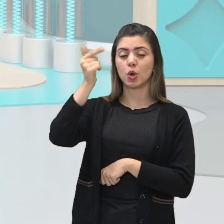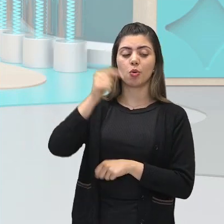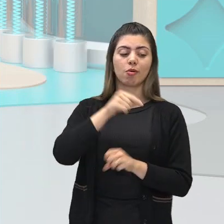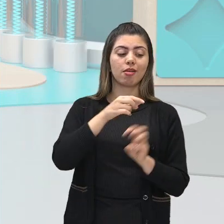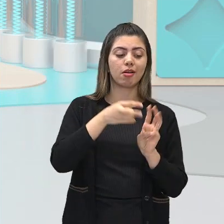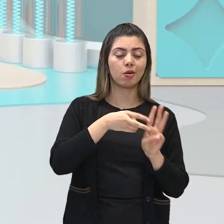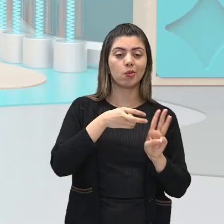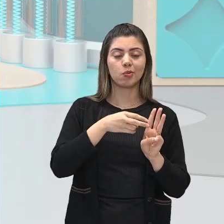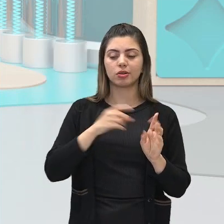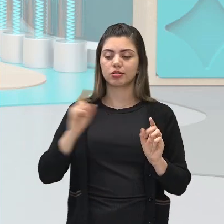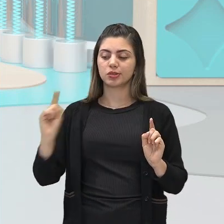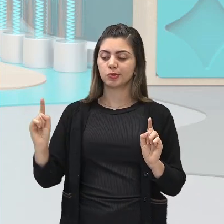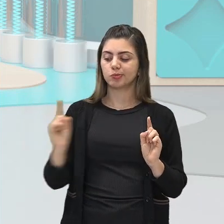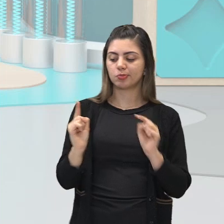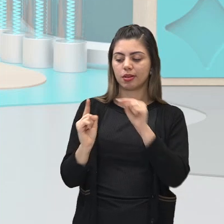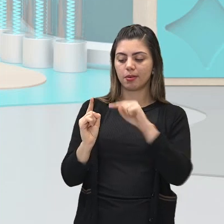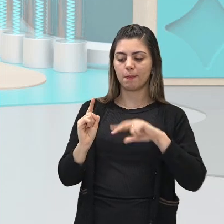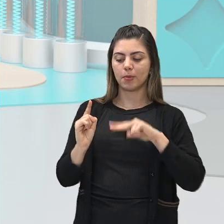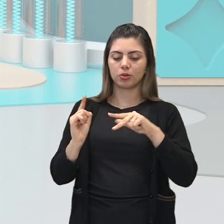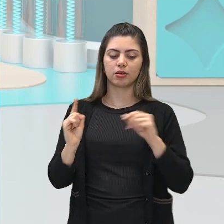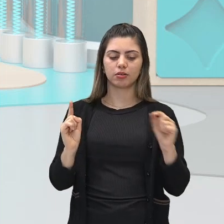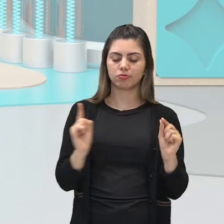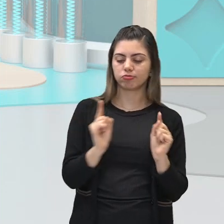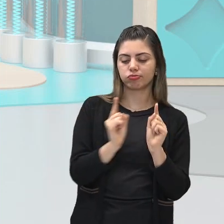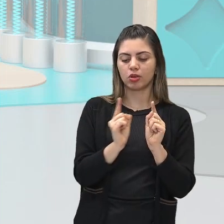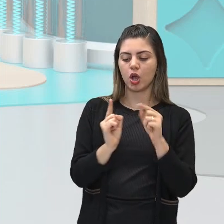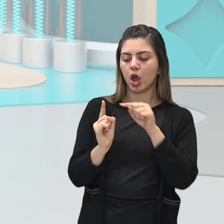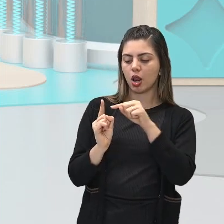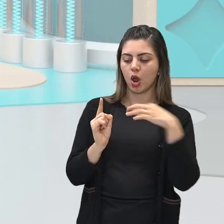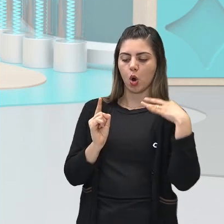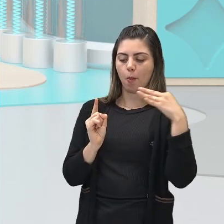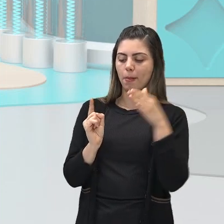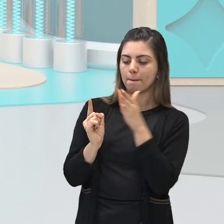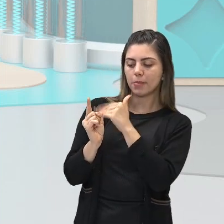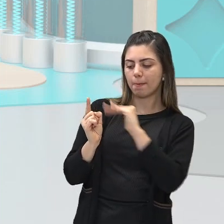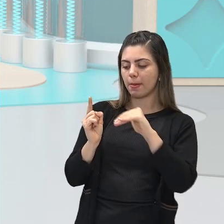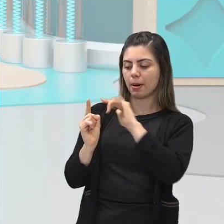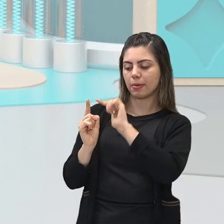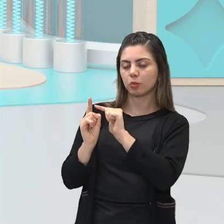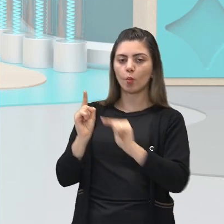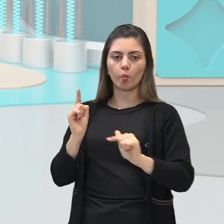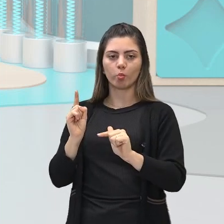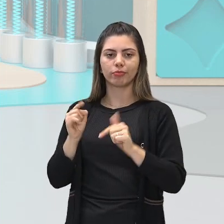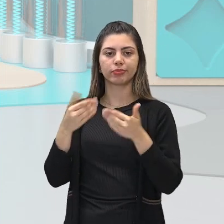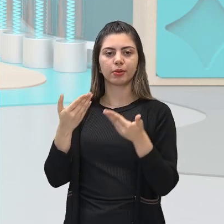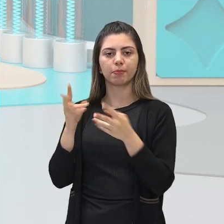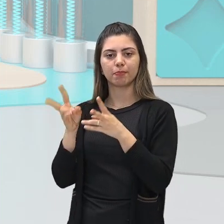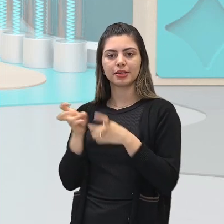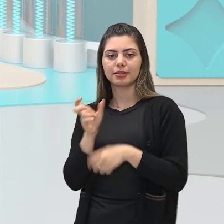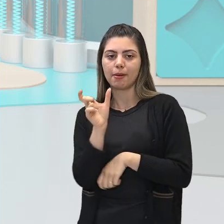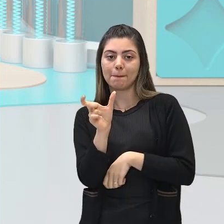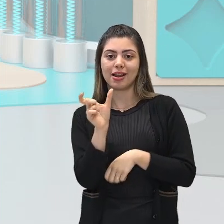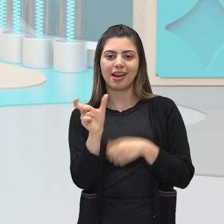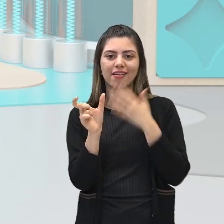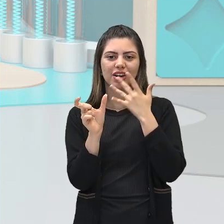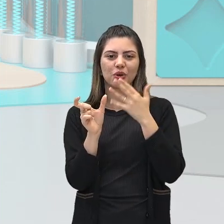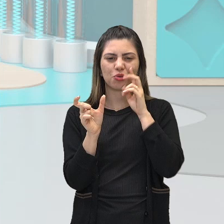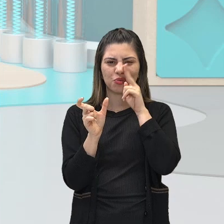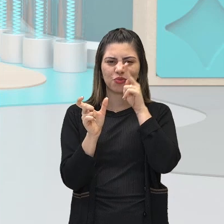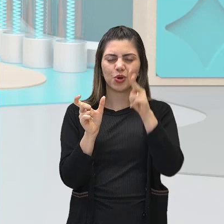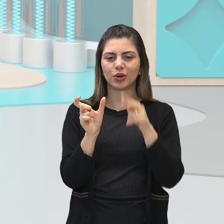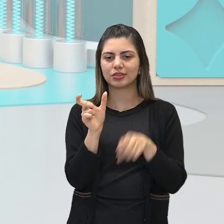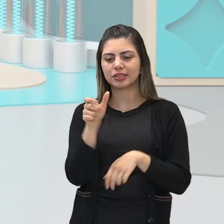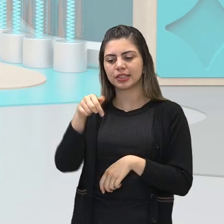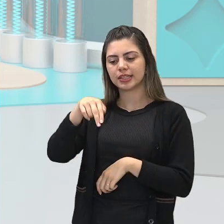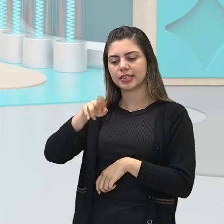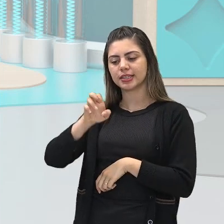tinha despido o português. Então, observem a palavra lá em destaque, que pena. Traz aí